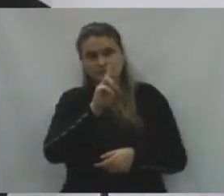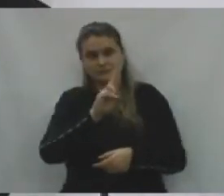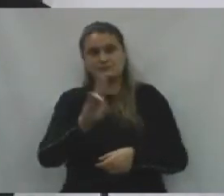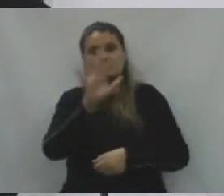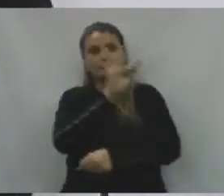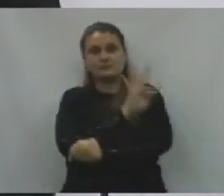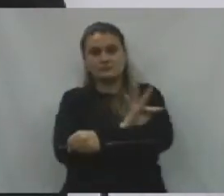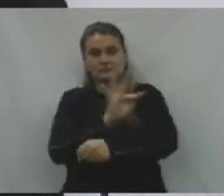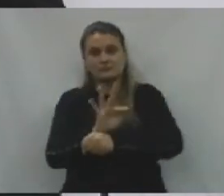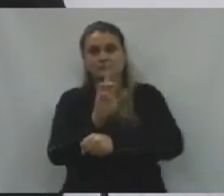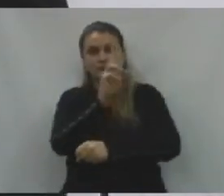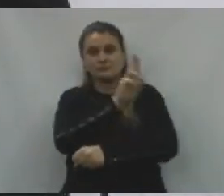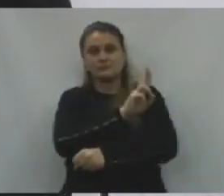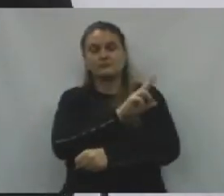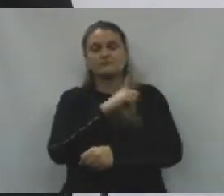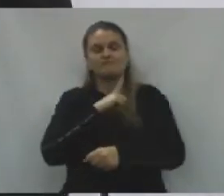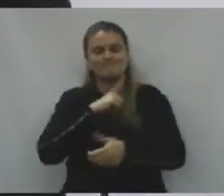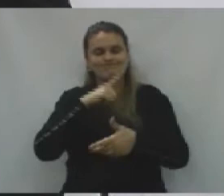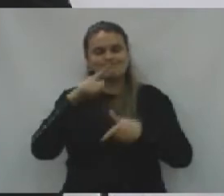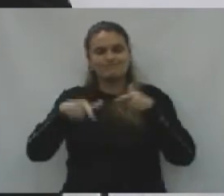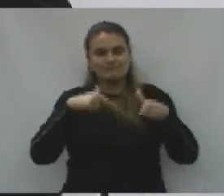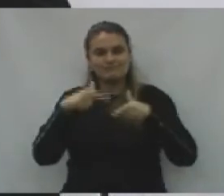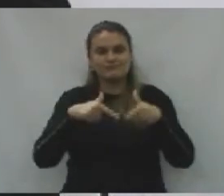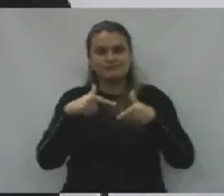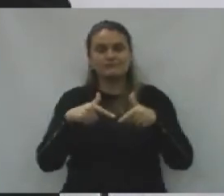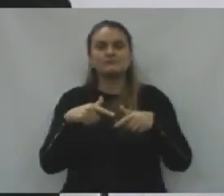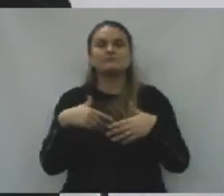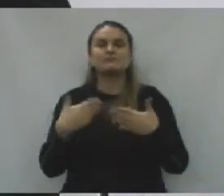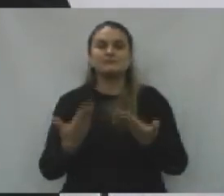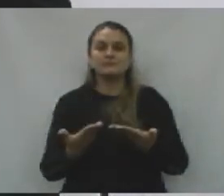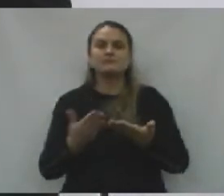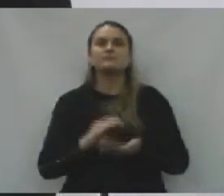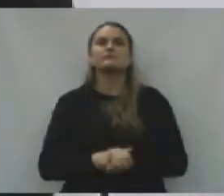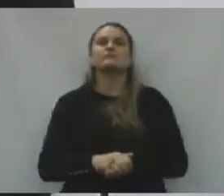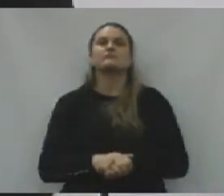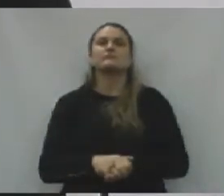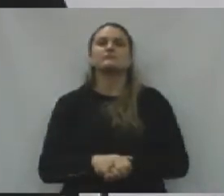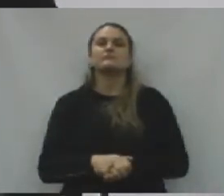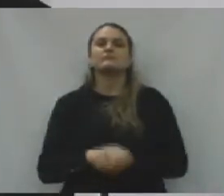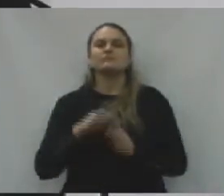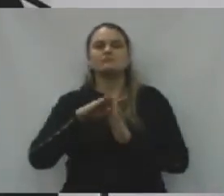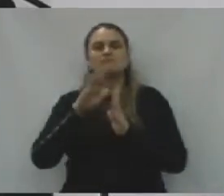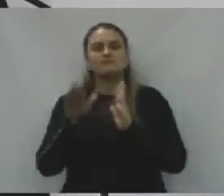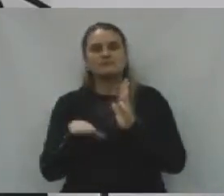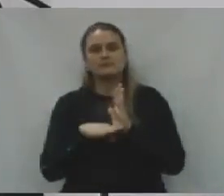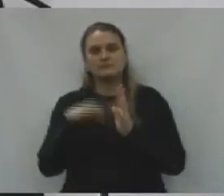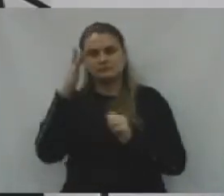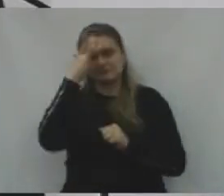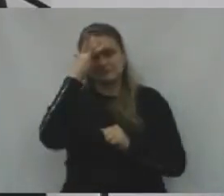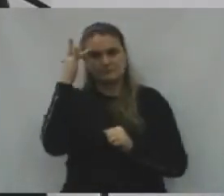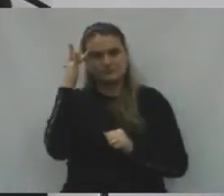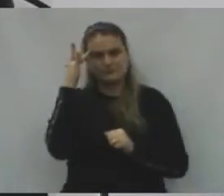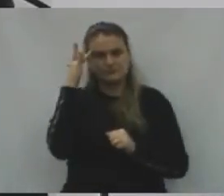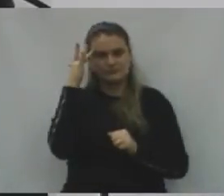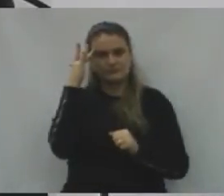tem trabalhado dentro do que é necessário, e por isso, para que todos vocês